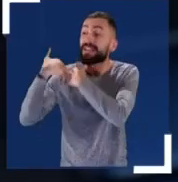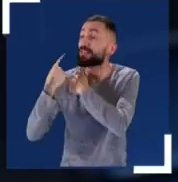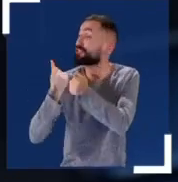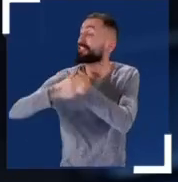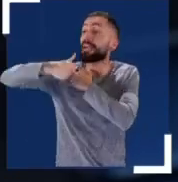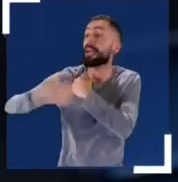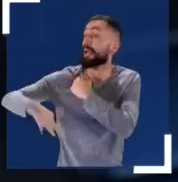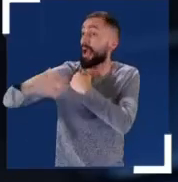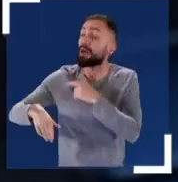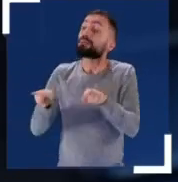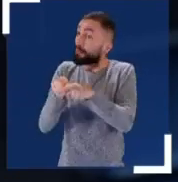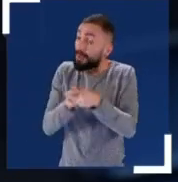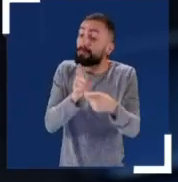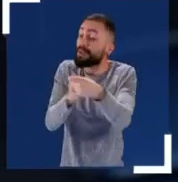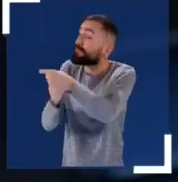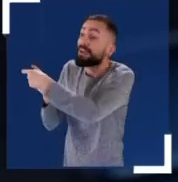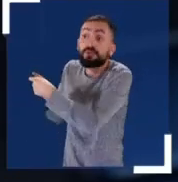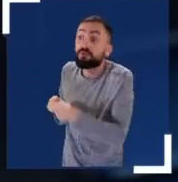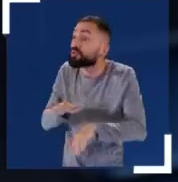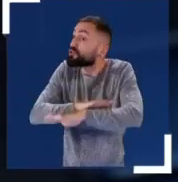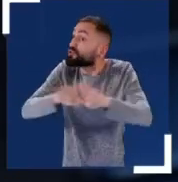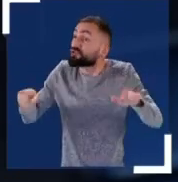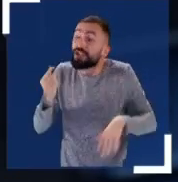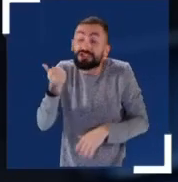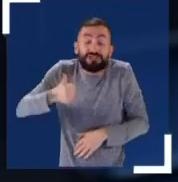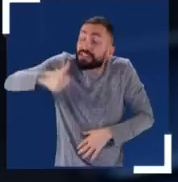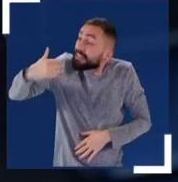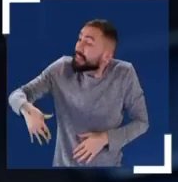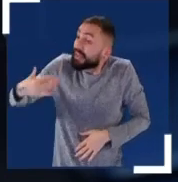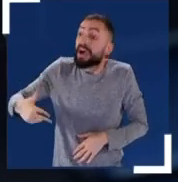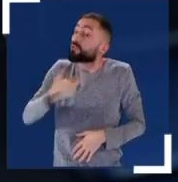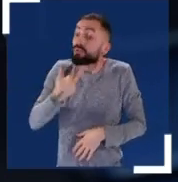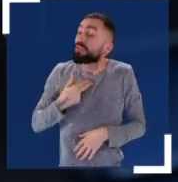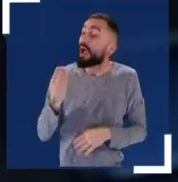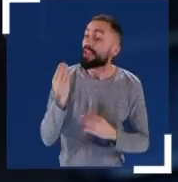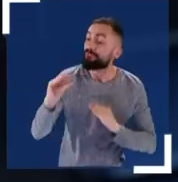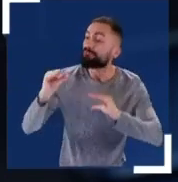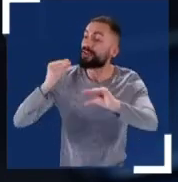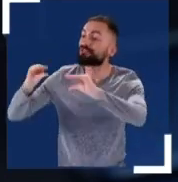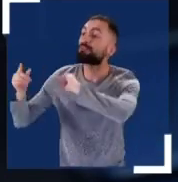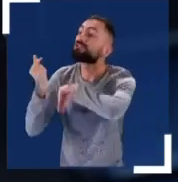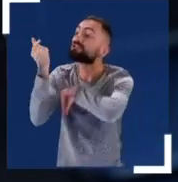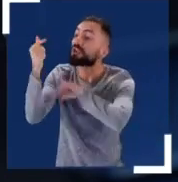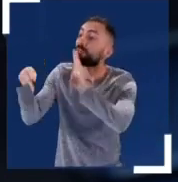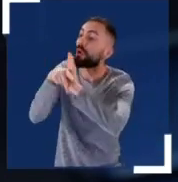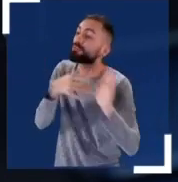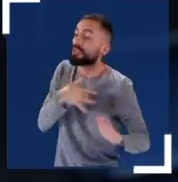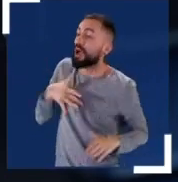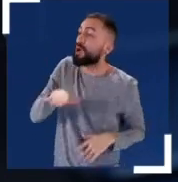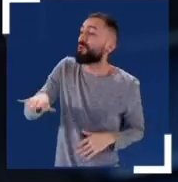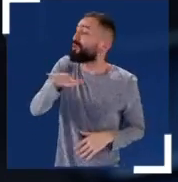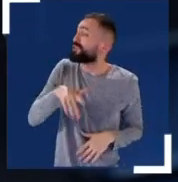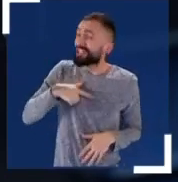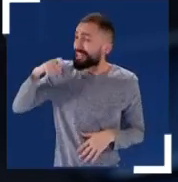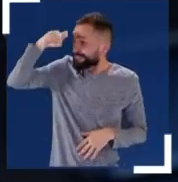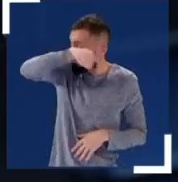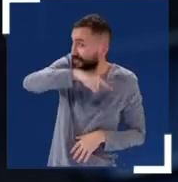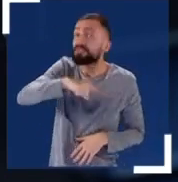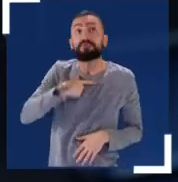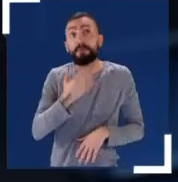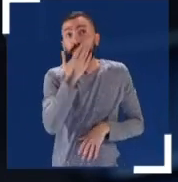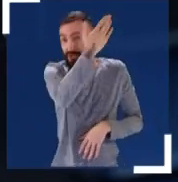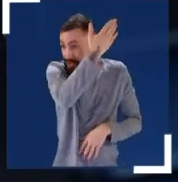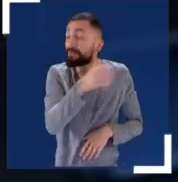também, de suportar majoritariamente o investimento público em saúde. Mas quero dizer também que vamos levar 2 projetos que